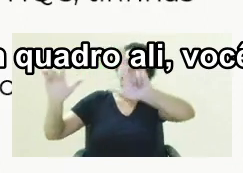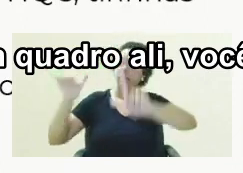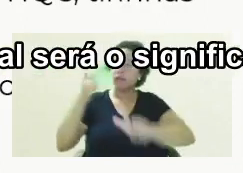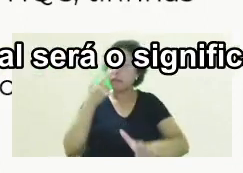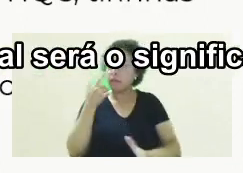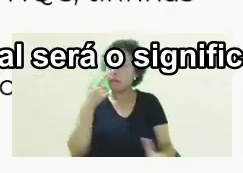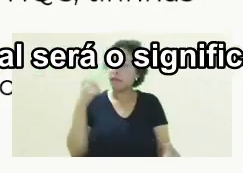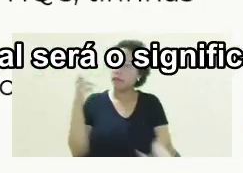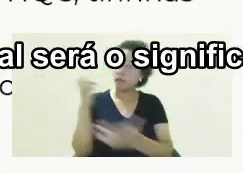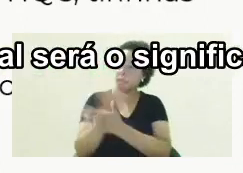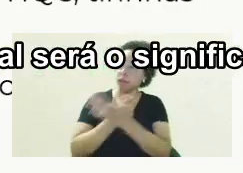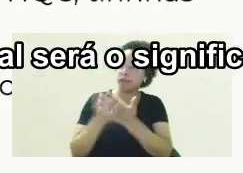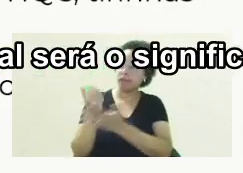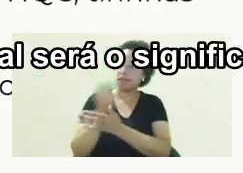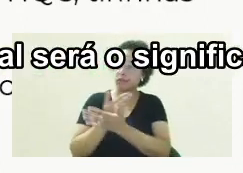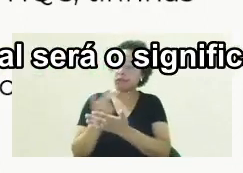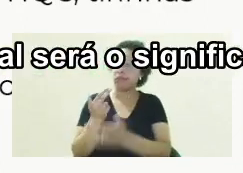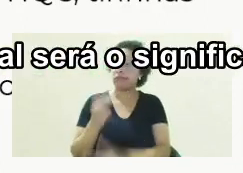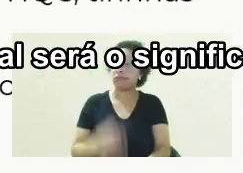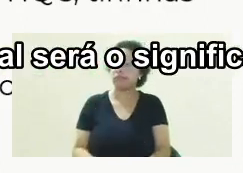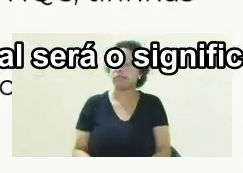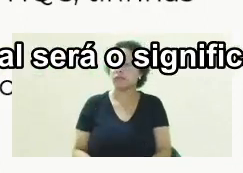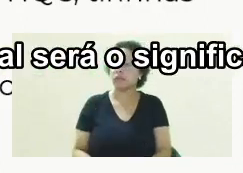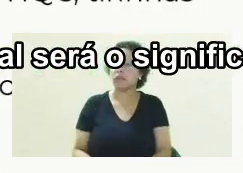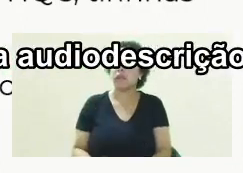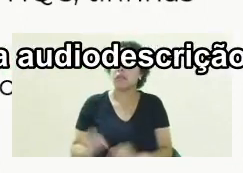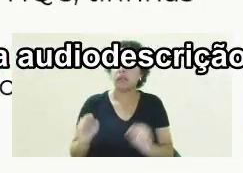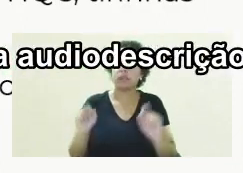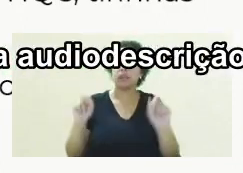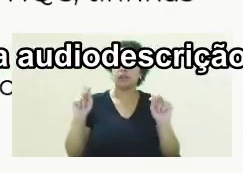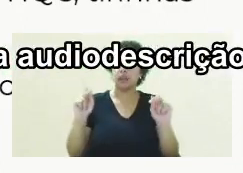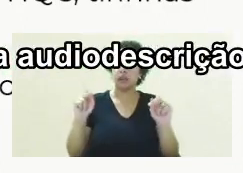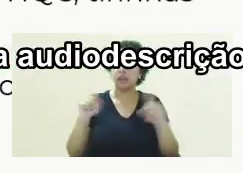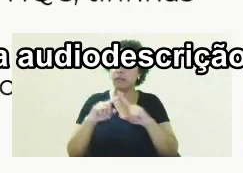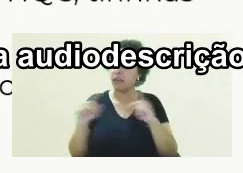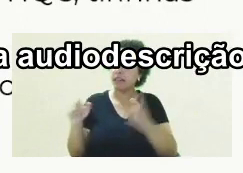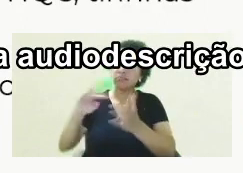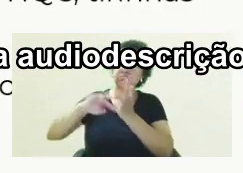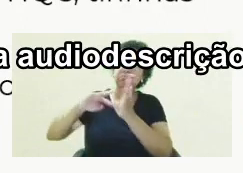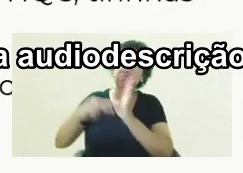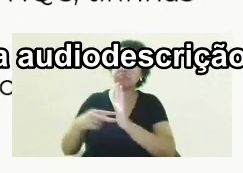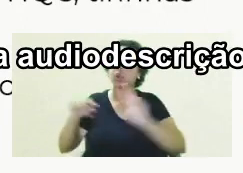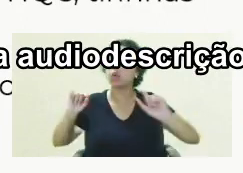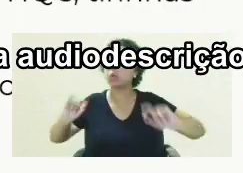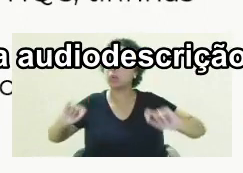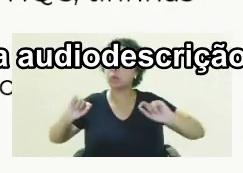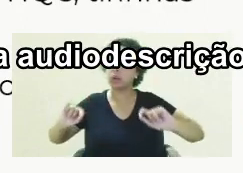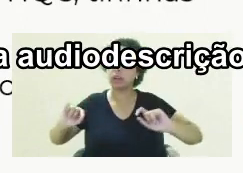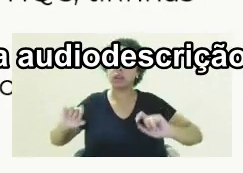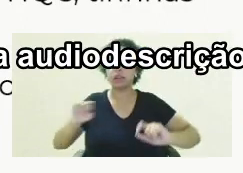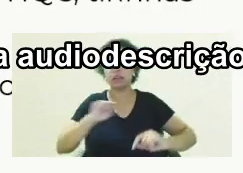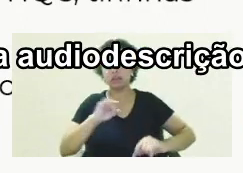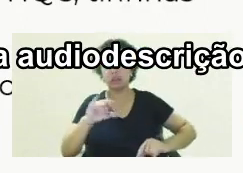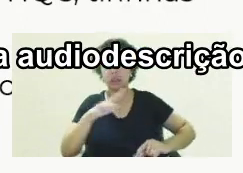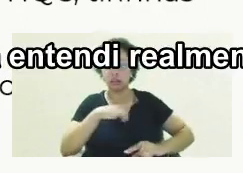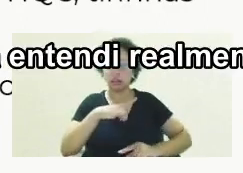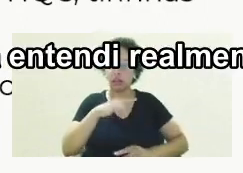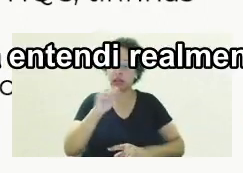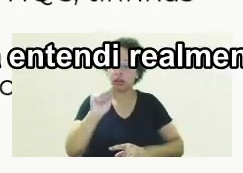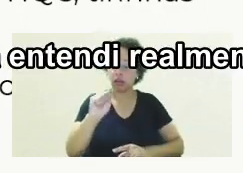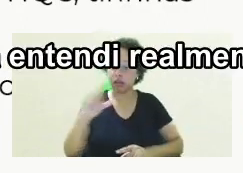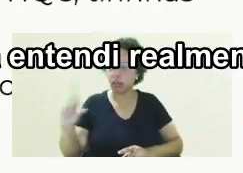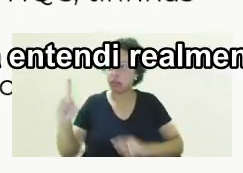pintura e aí você, qual será o significado disso? E quando você vê uma audiodescrição, você se